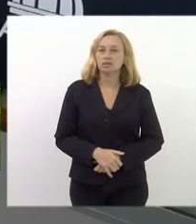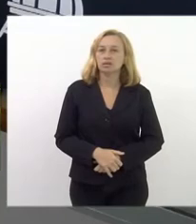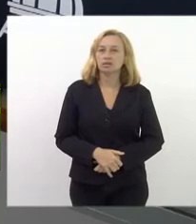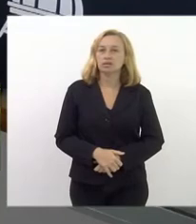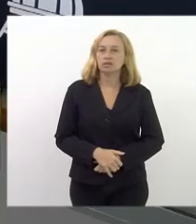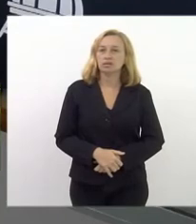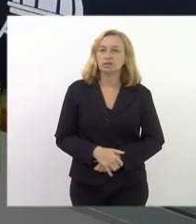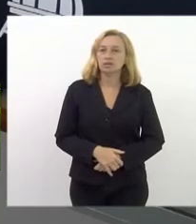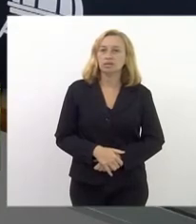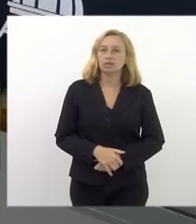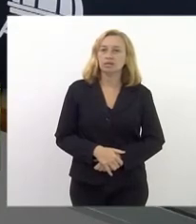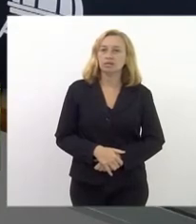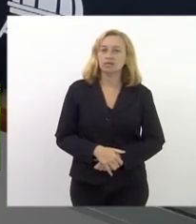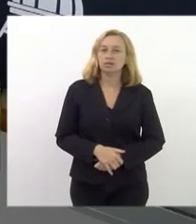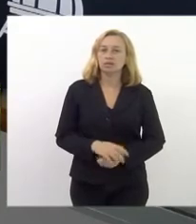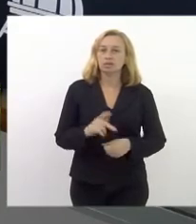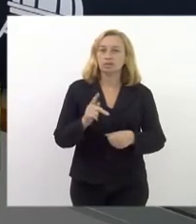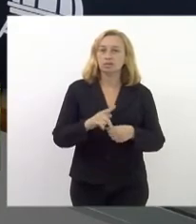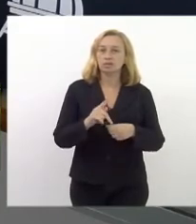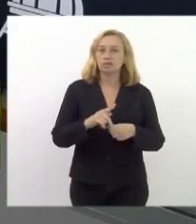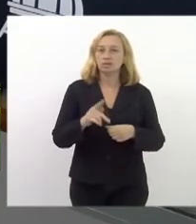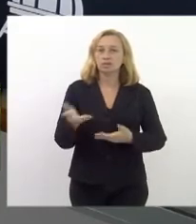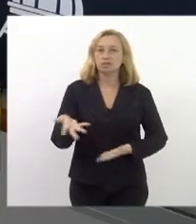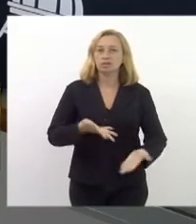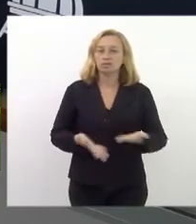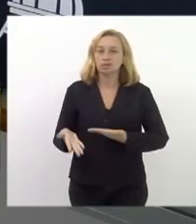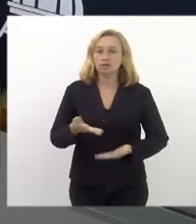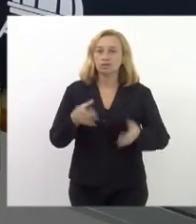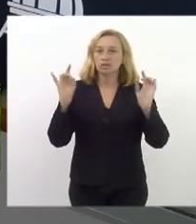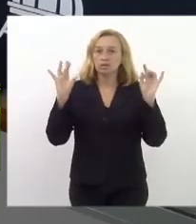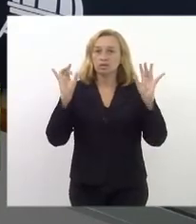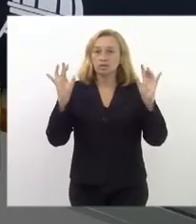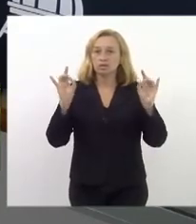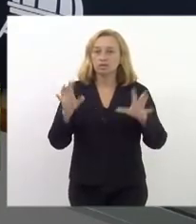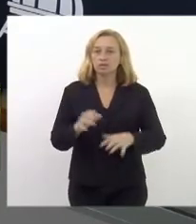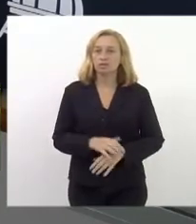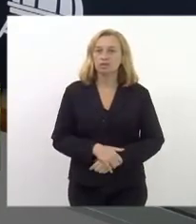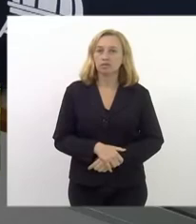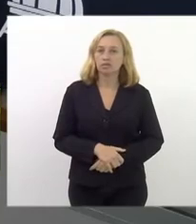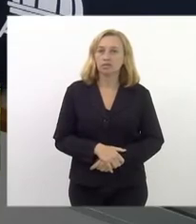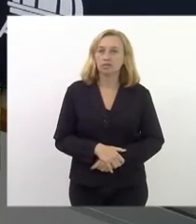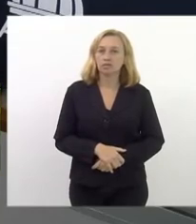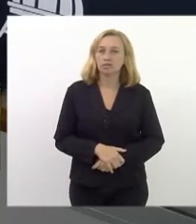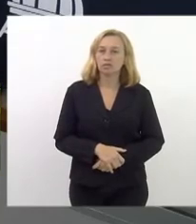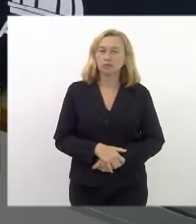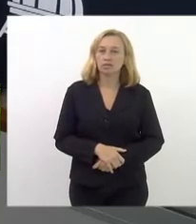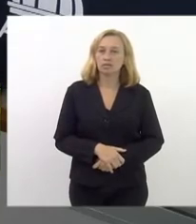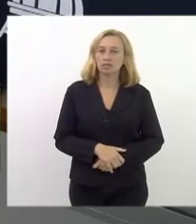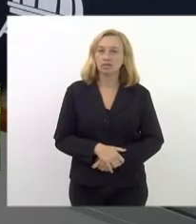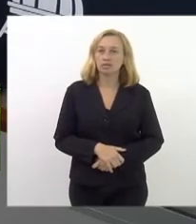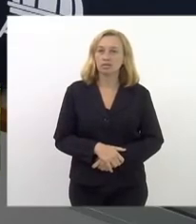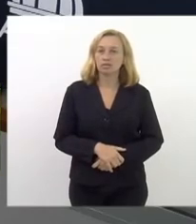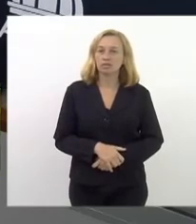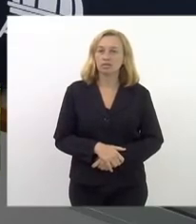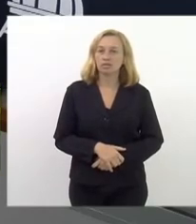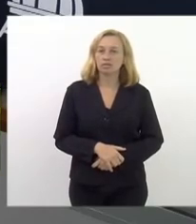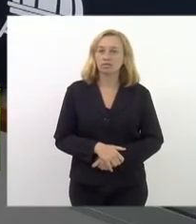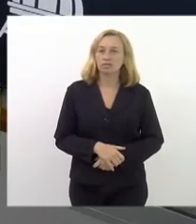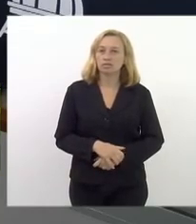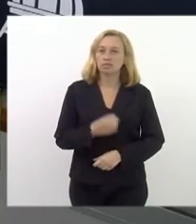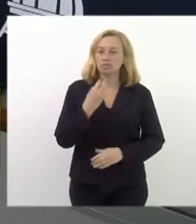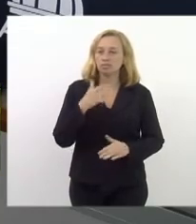Royalties e participação especial. Sem dúvida, eu acho que foi essa união e esse 17, trabalho. 23.